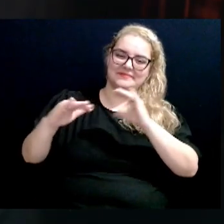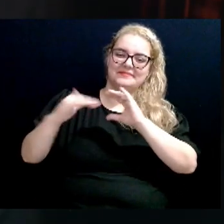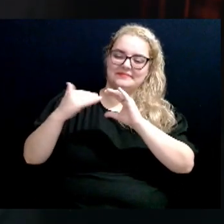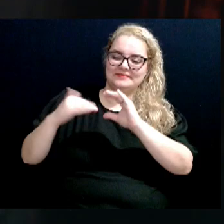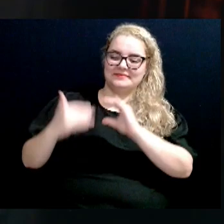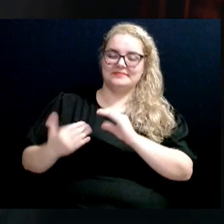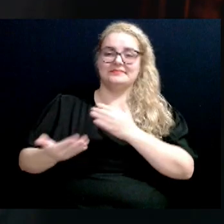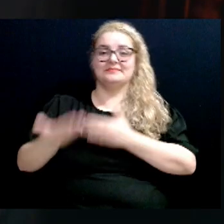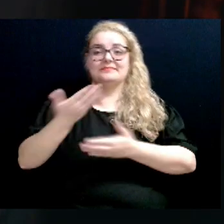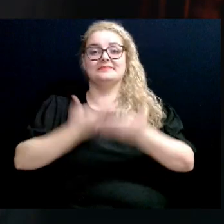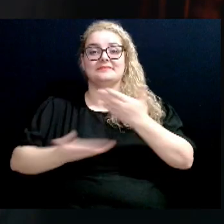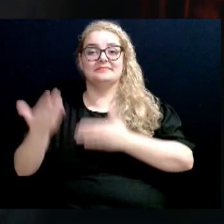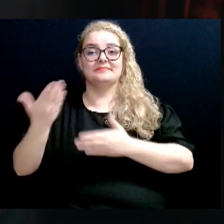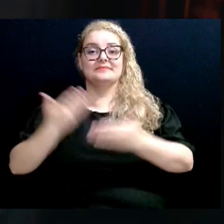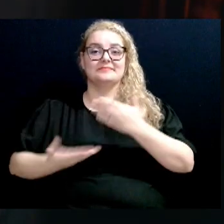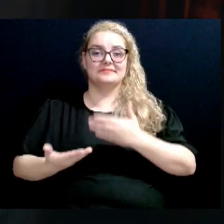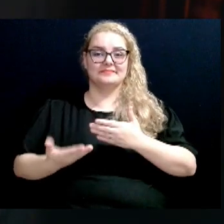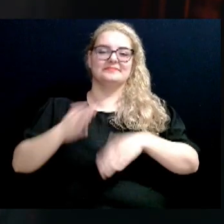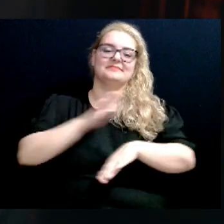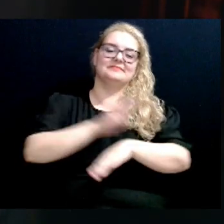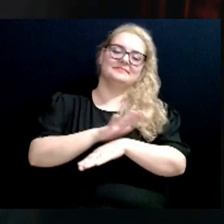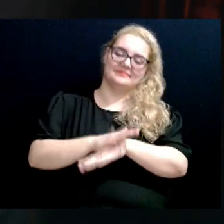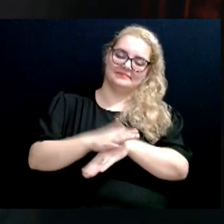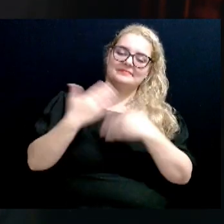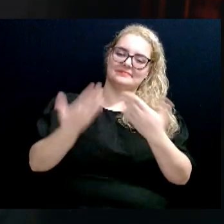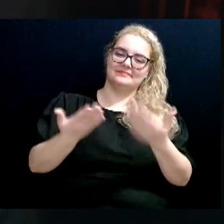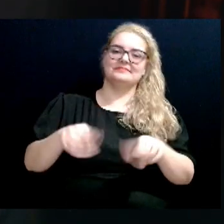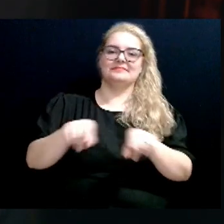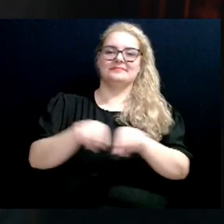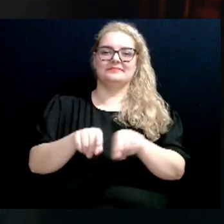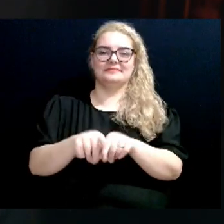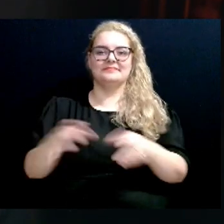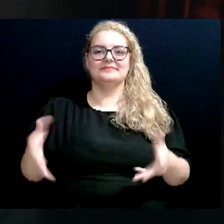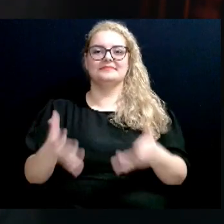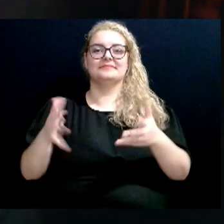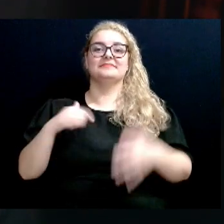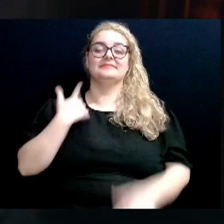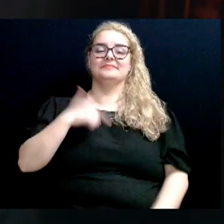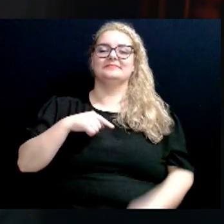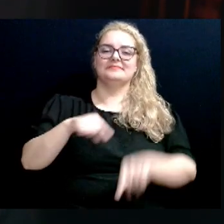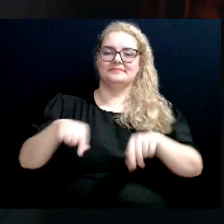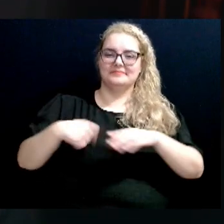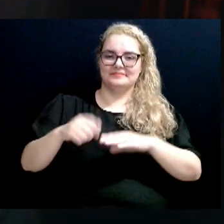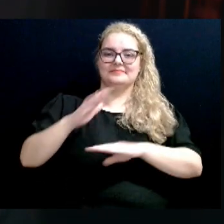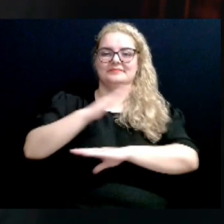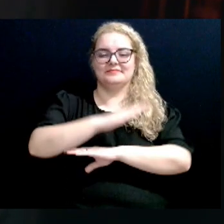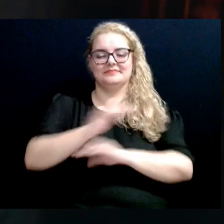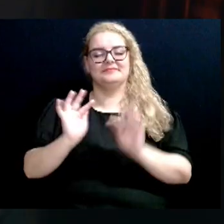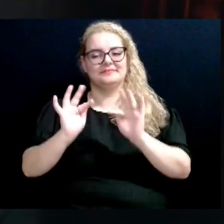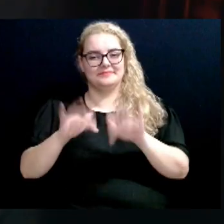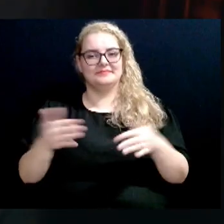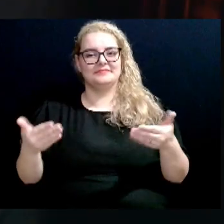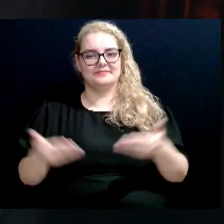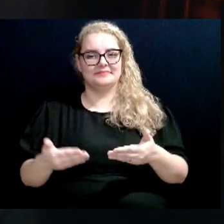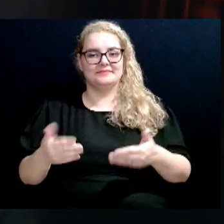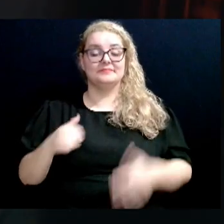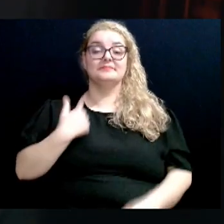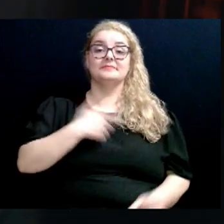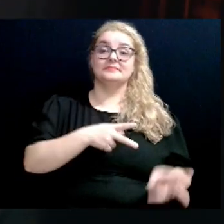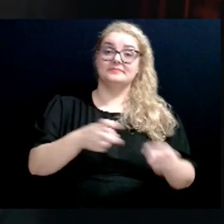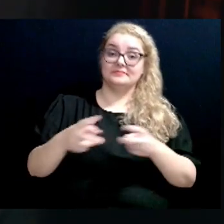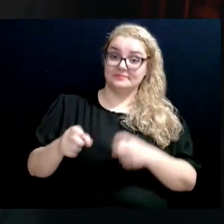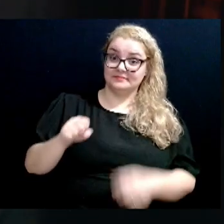sua contribuição, porque você também contribui conosco aqui. O Estúdio Câmara vai ficando por aqui hoje. A gente percebeu que suplementos e